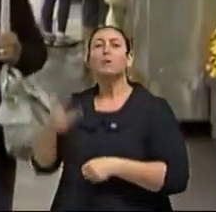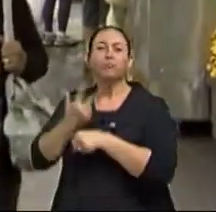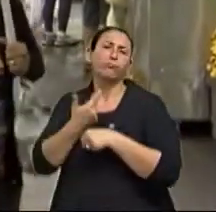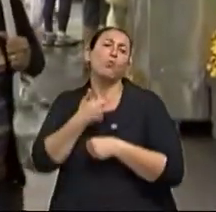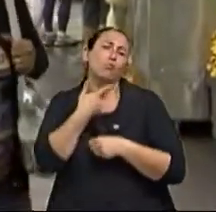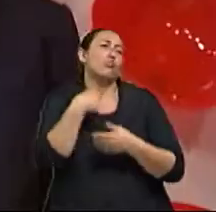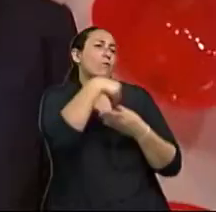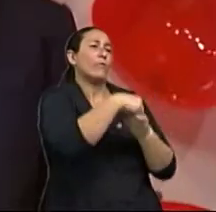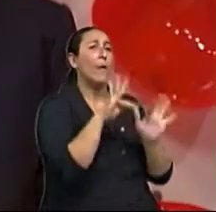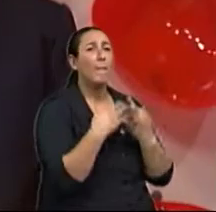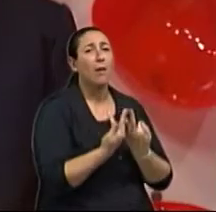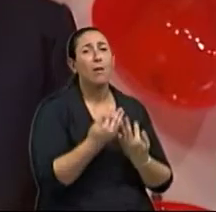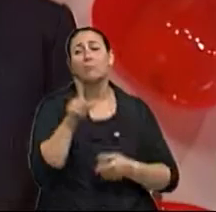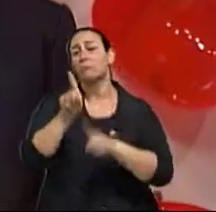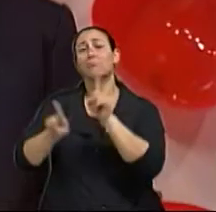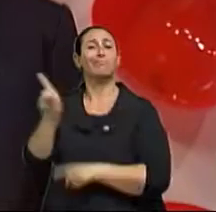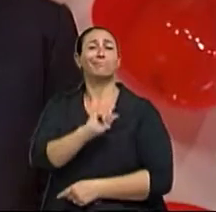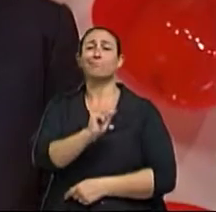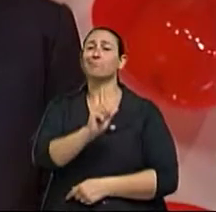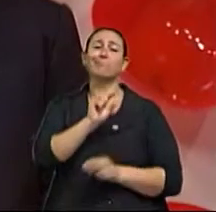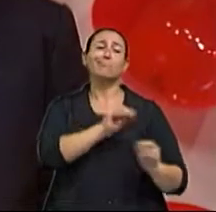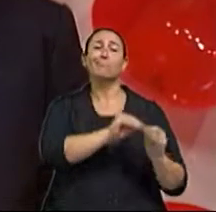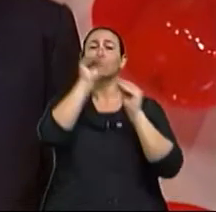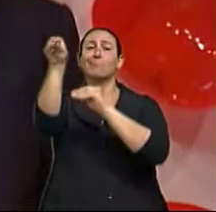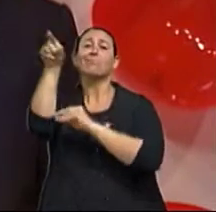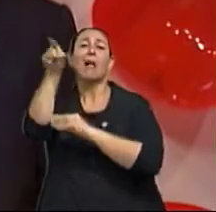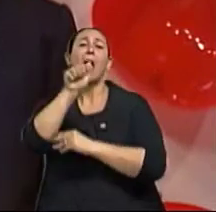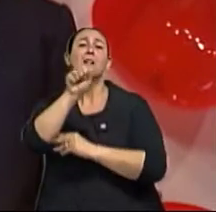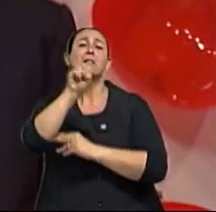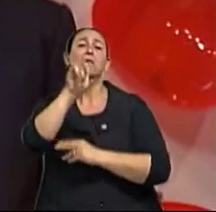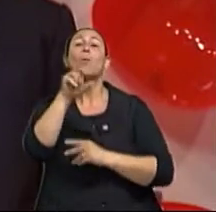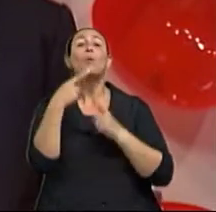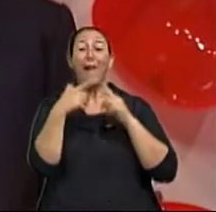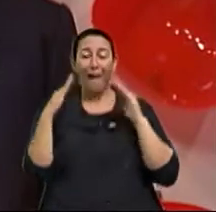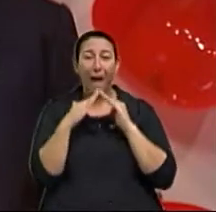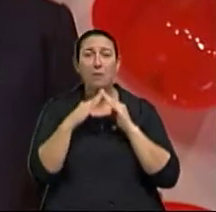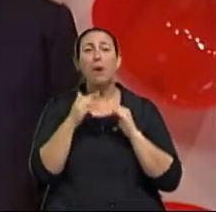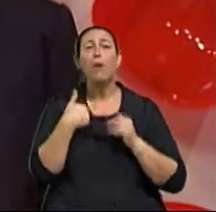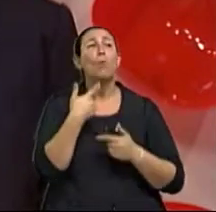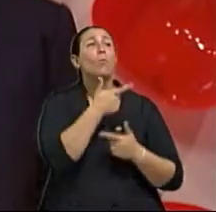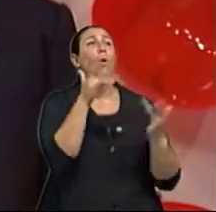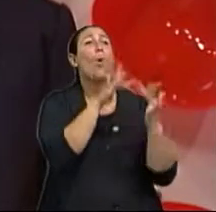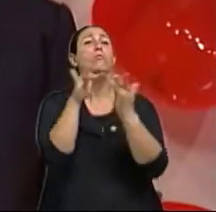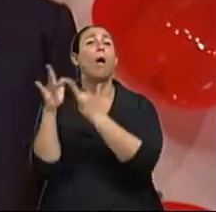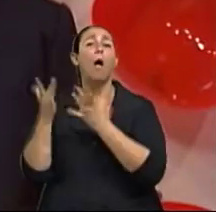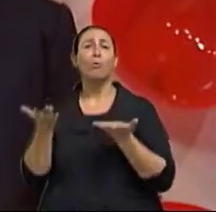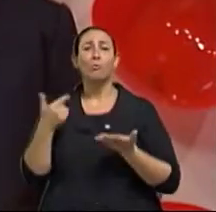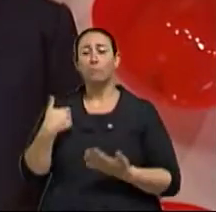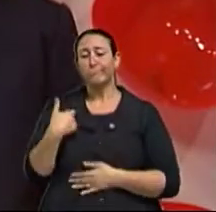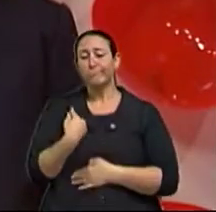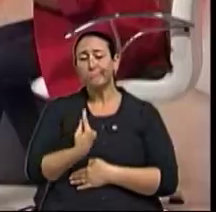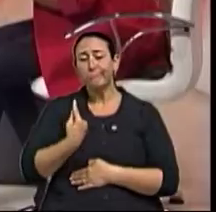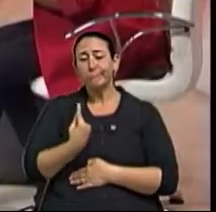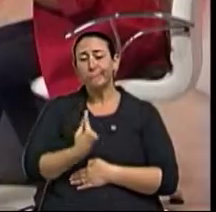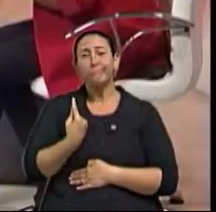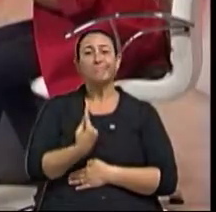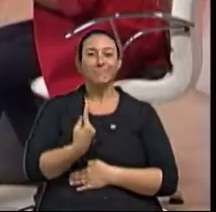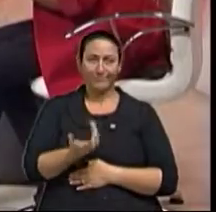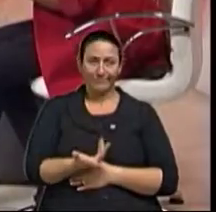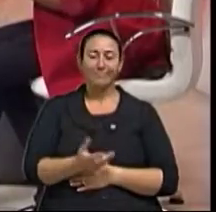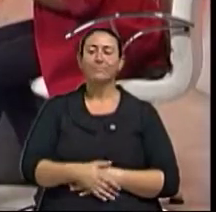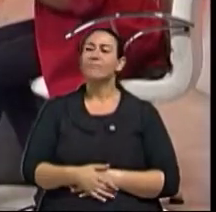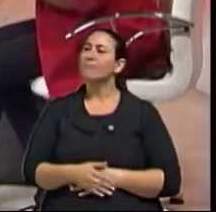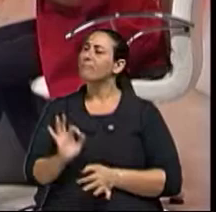e em situações bem específicas de isolamento social. Sim, uhum. claro. Me diga o seguinte, essa questão